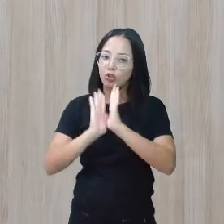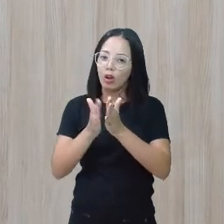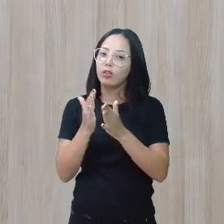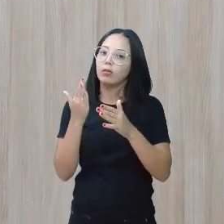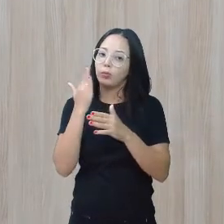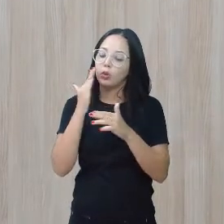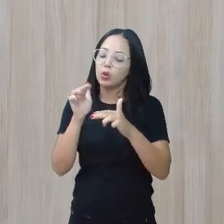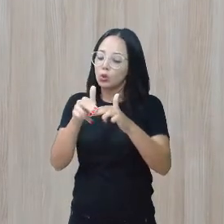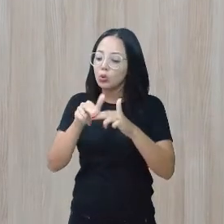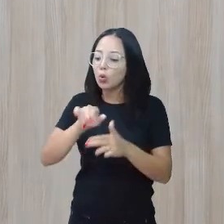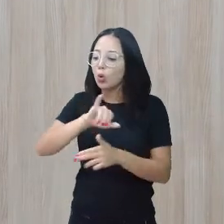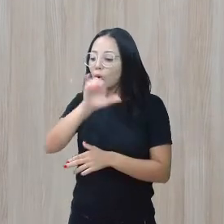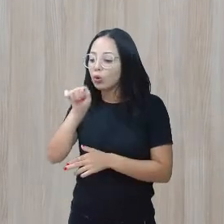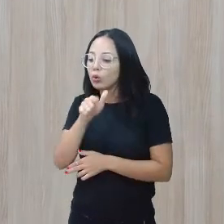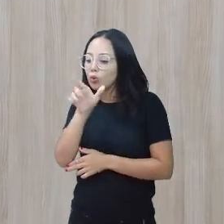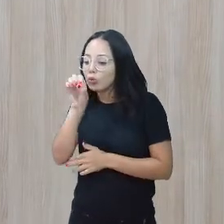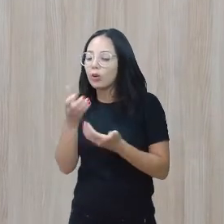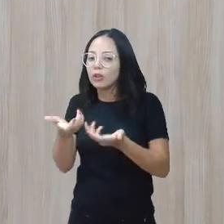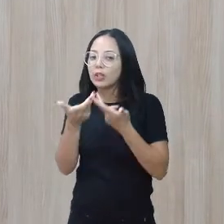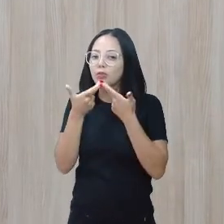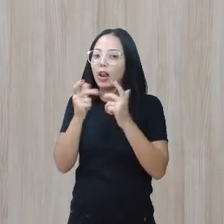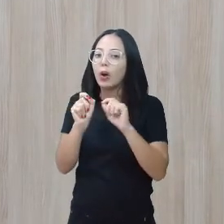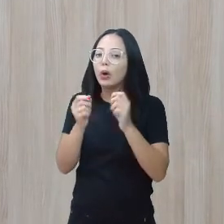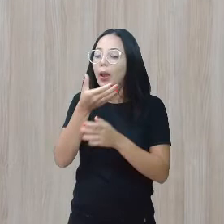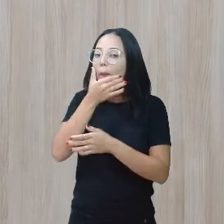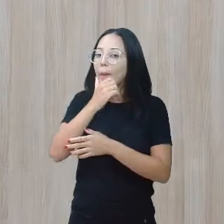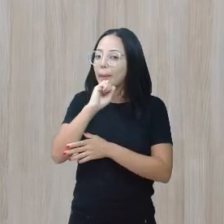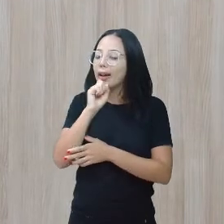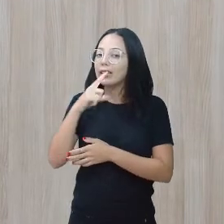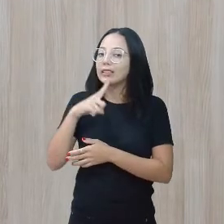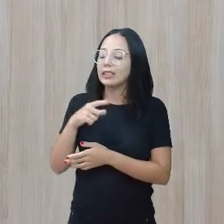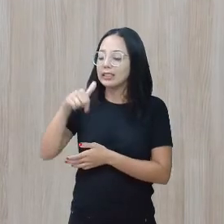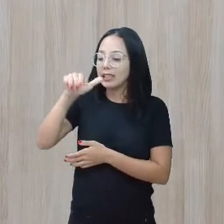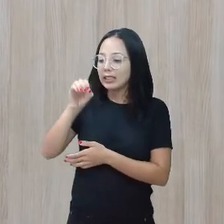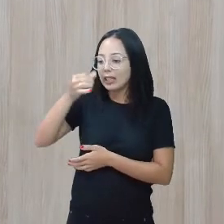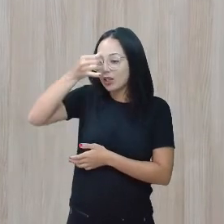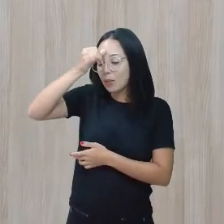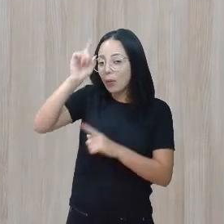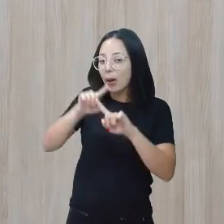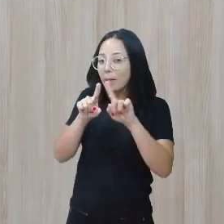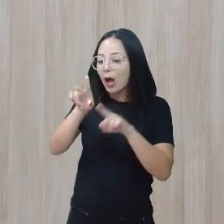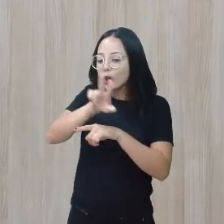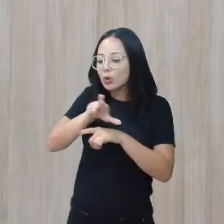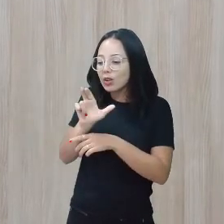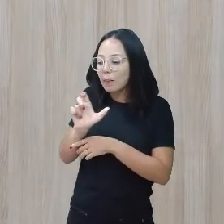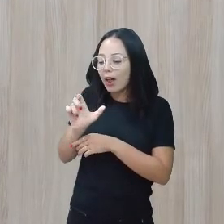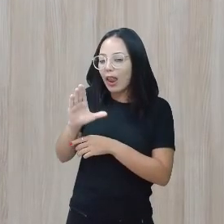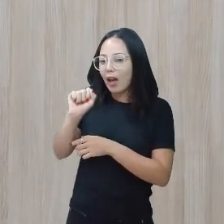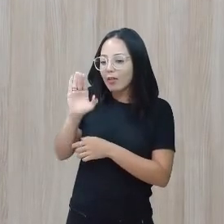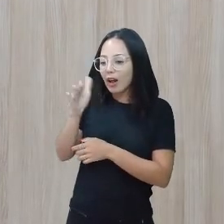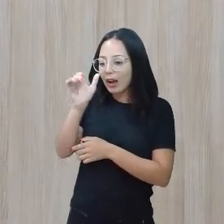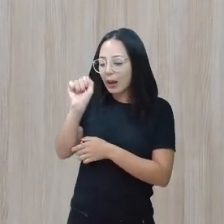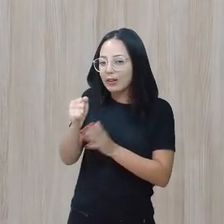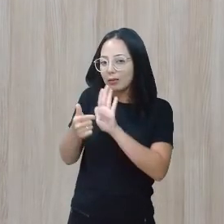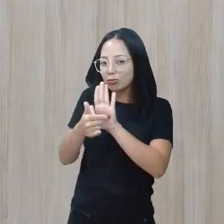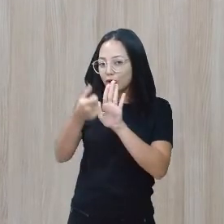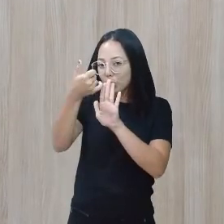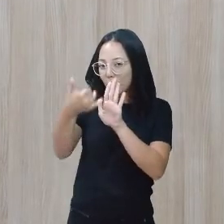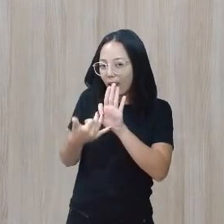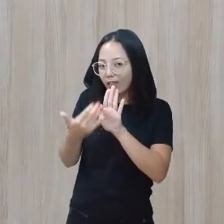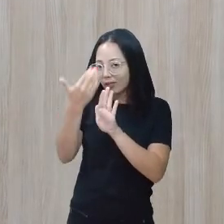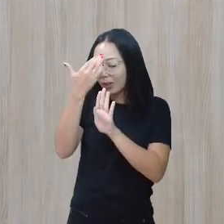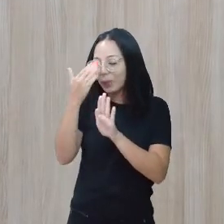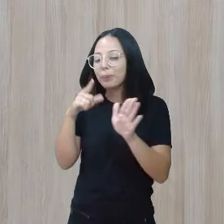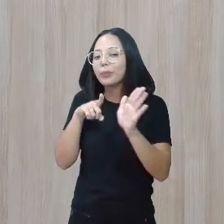quis dizer que o pai tem 70 bois, mas ele utiliza a palavra cabeça para simbolizar esse tudo. E o que